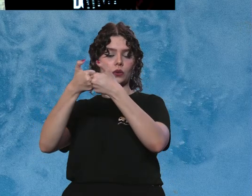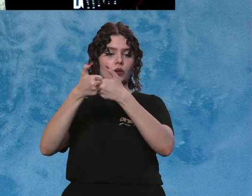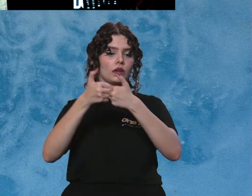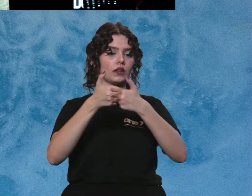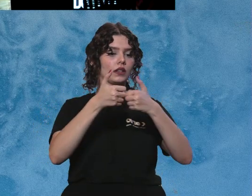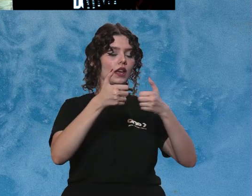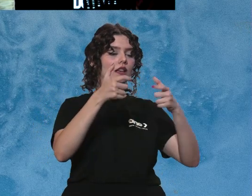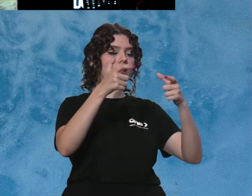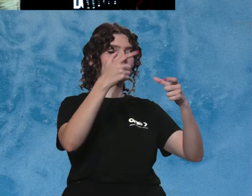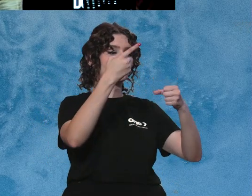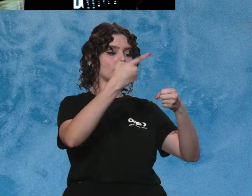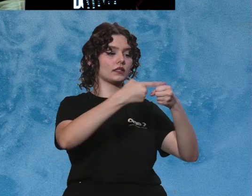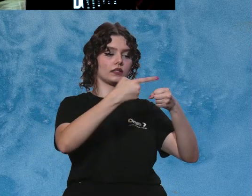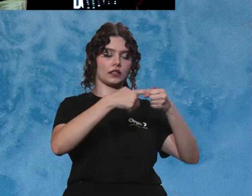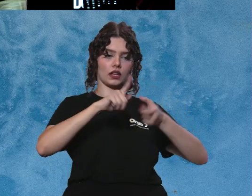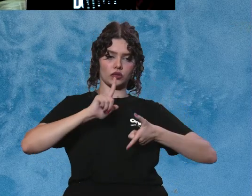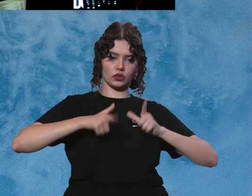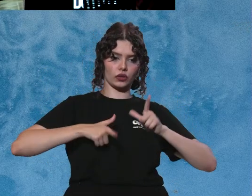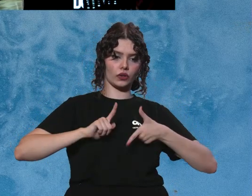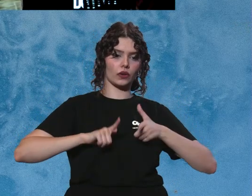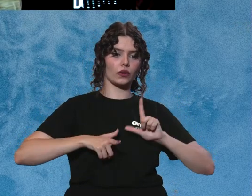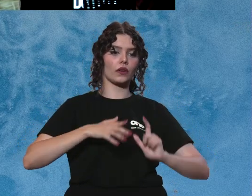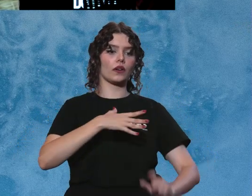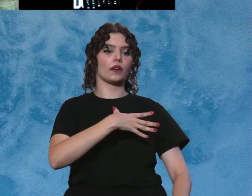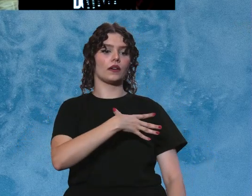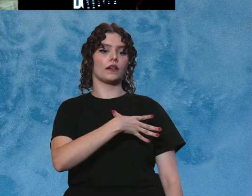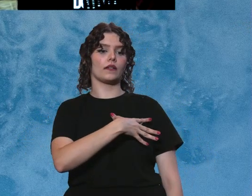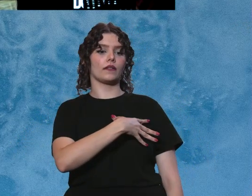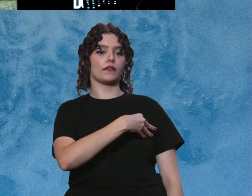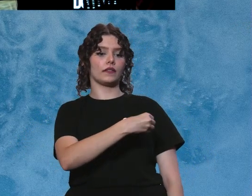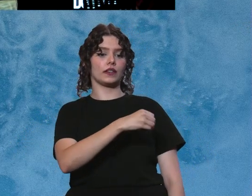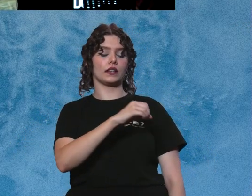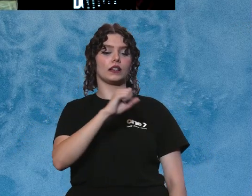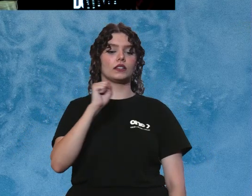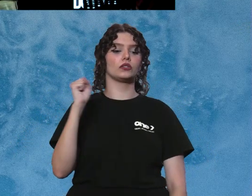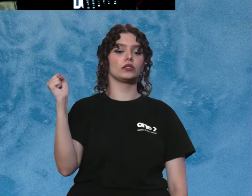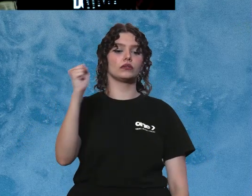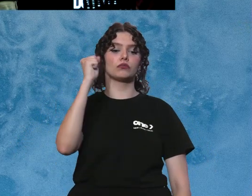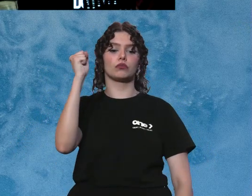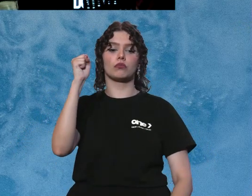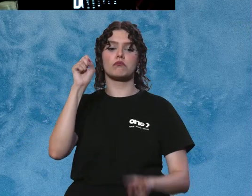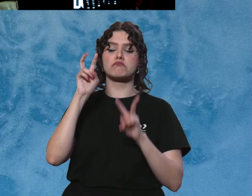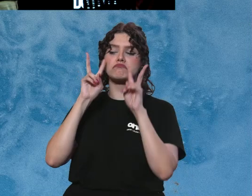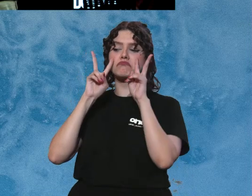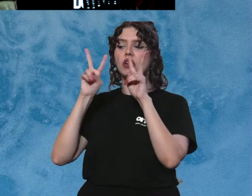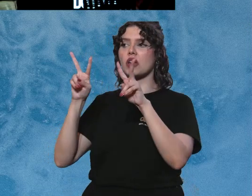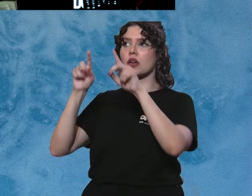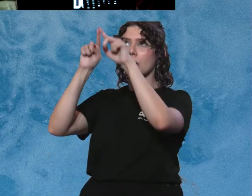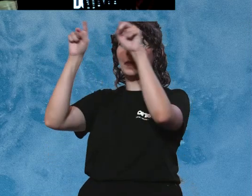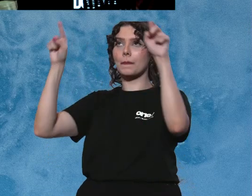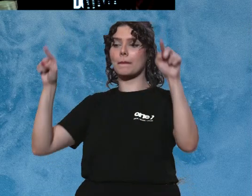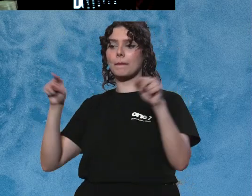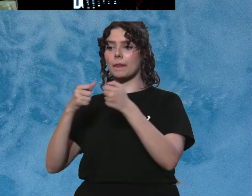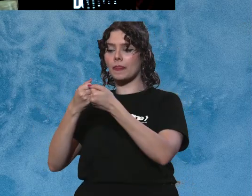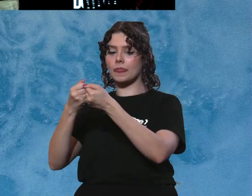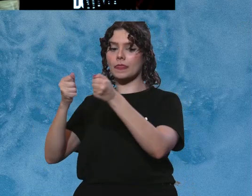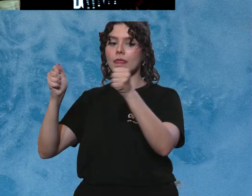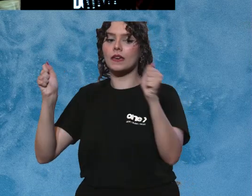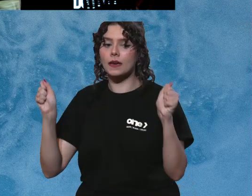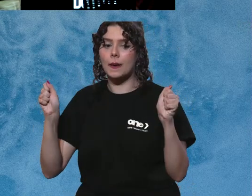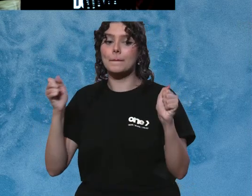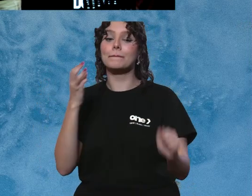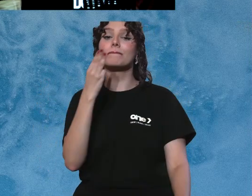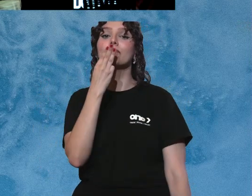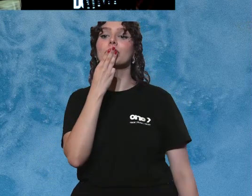cidade de Davi, Mical, filha de Saul, observava de uma janela. Guarda a Mical, ela é uma personagem importante nessa